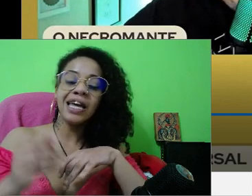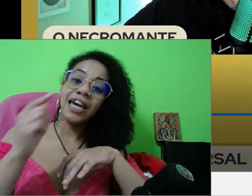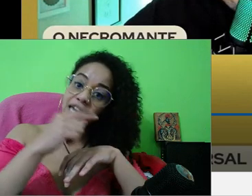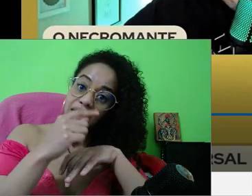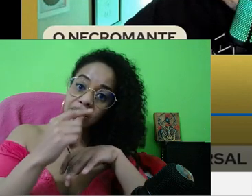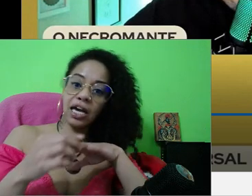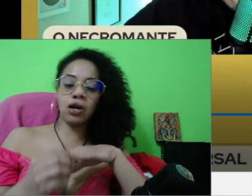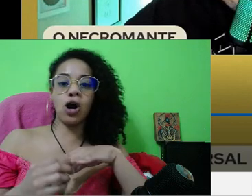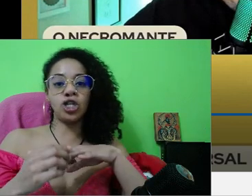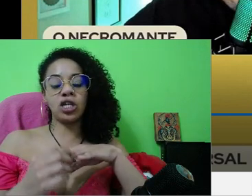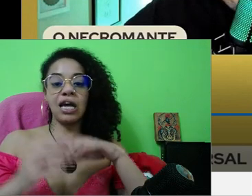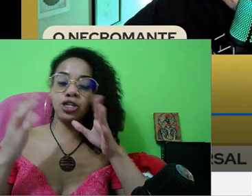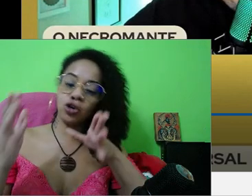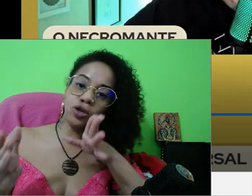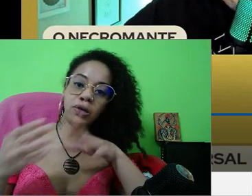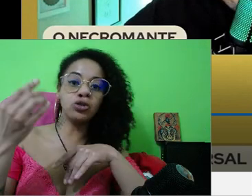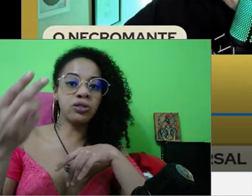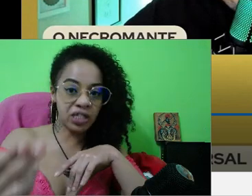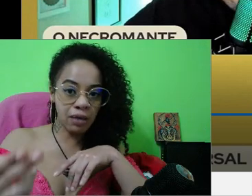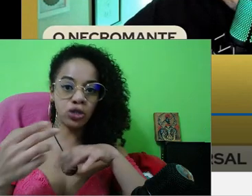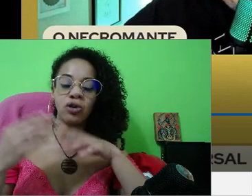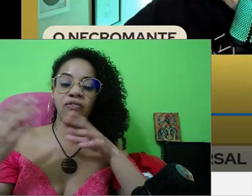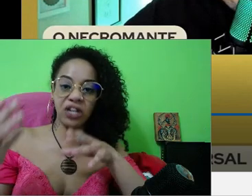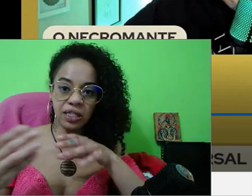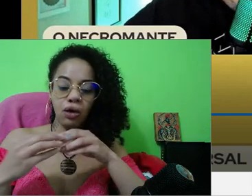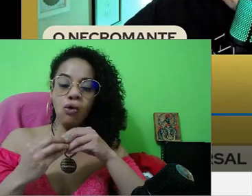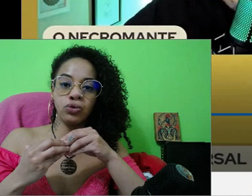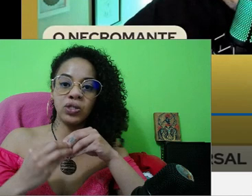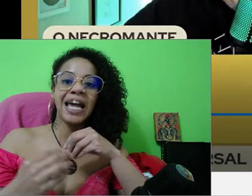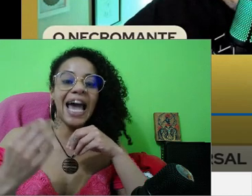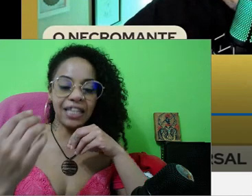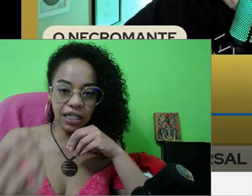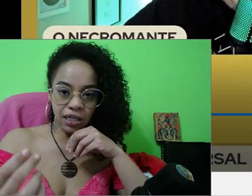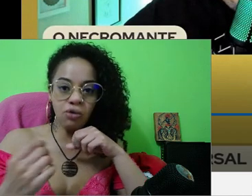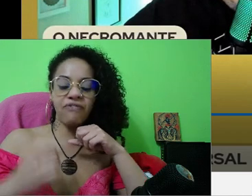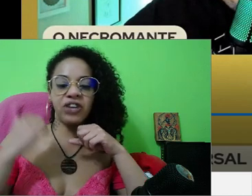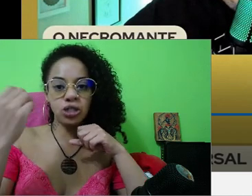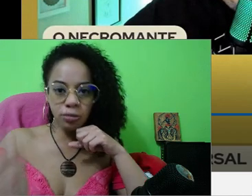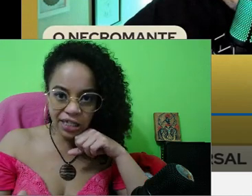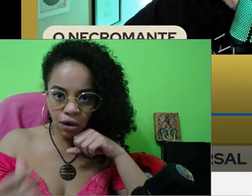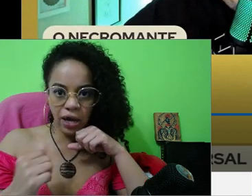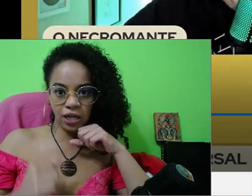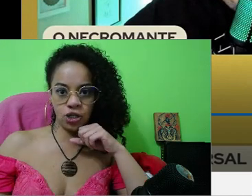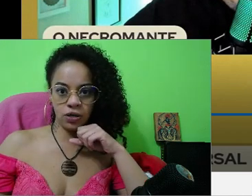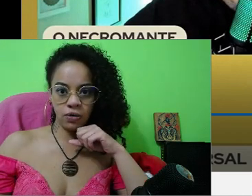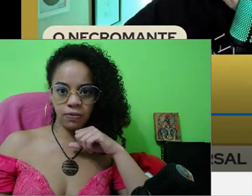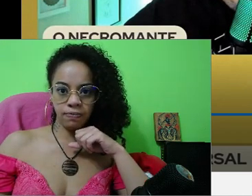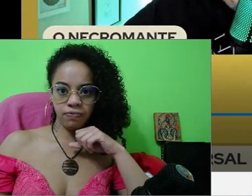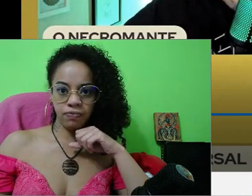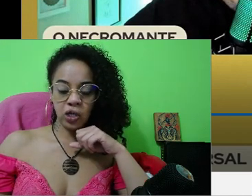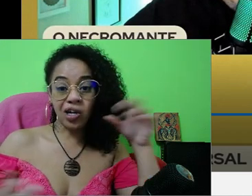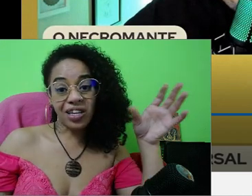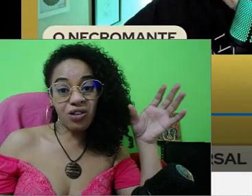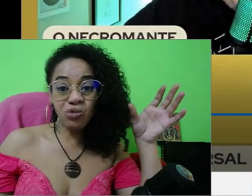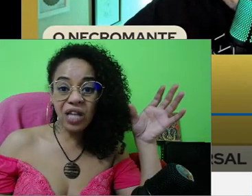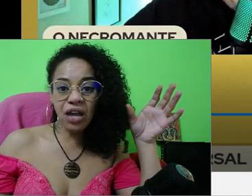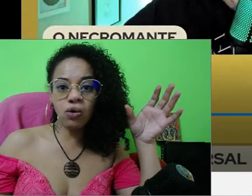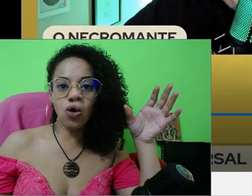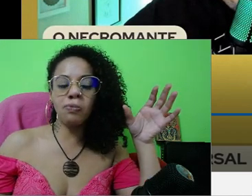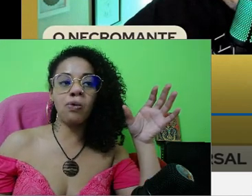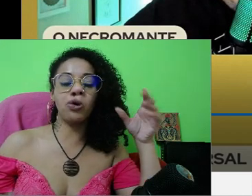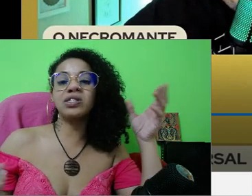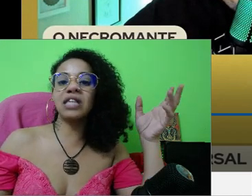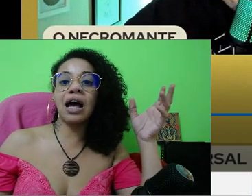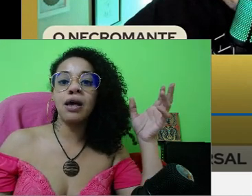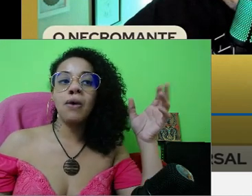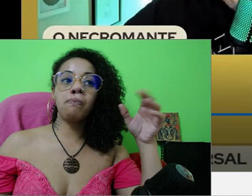da sexta e esse recorte que é de 8 minutos e você mostrou 20 segundos é da segunda-feira subsequente só que eu não